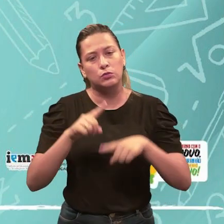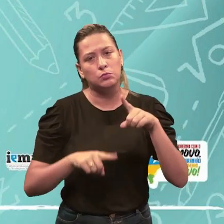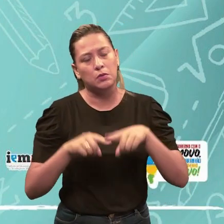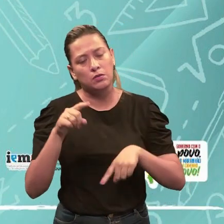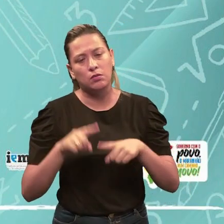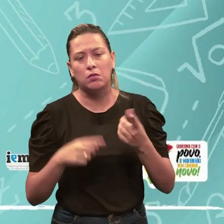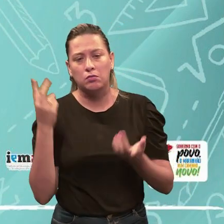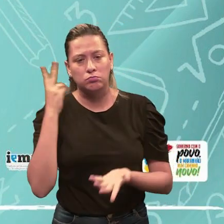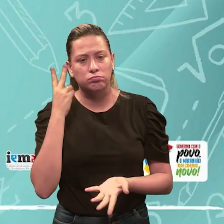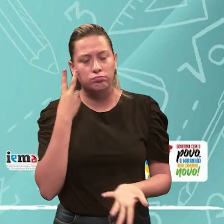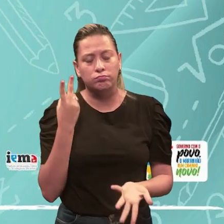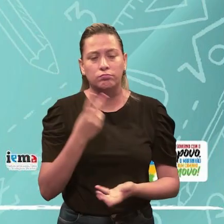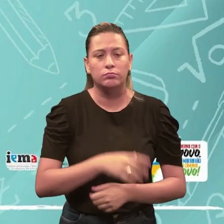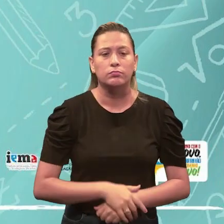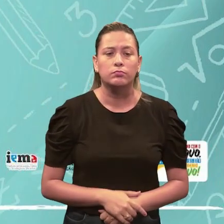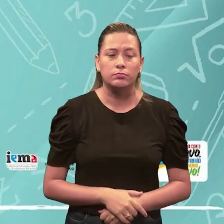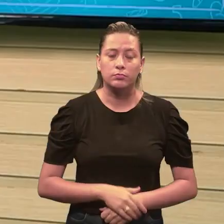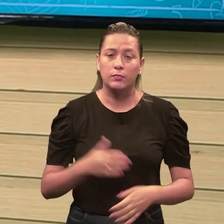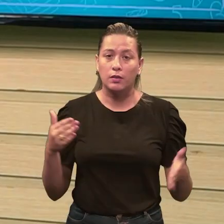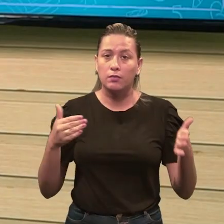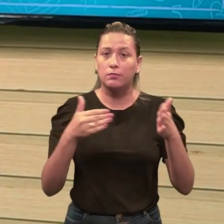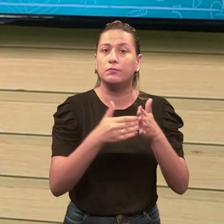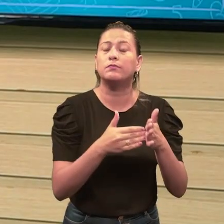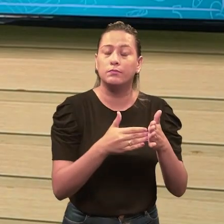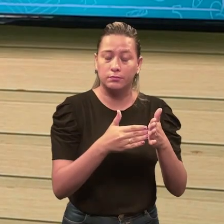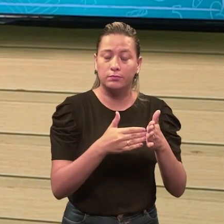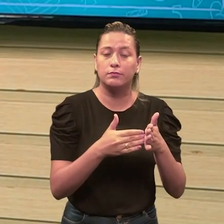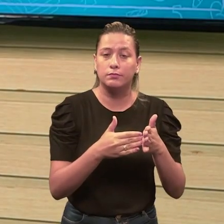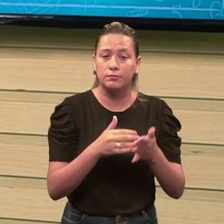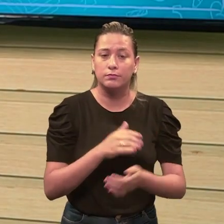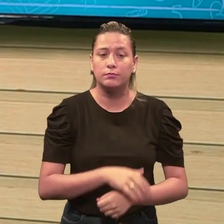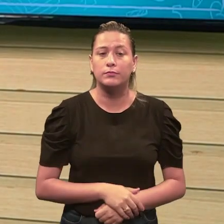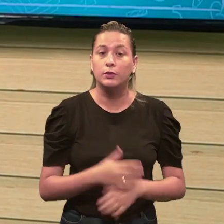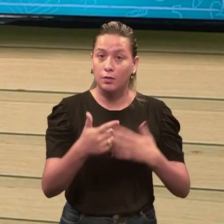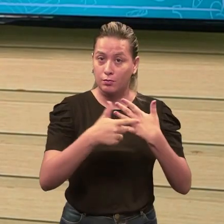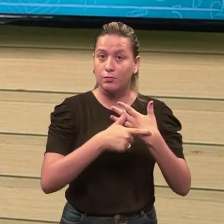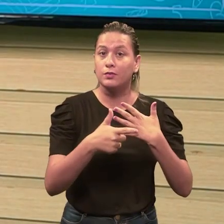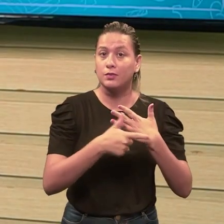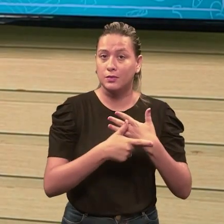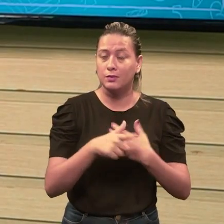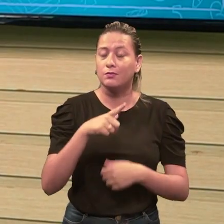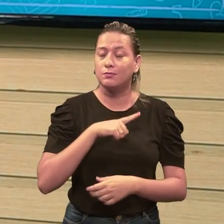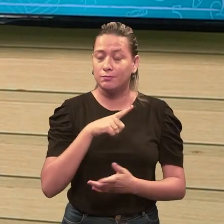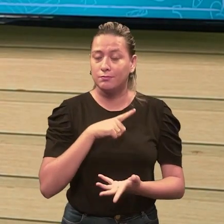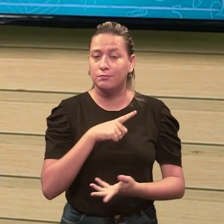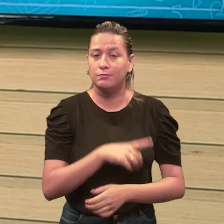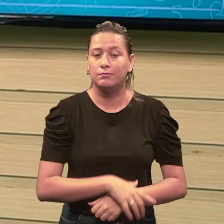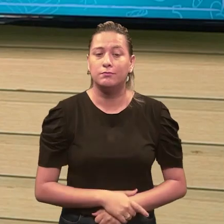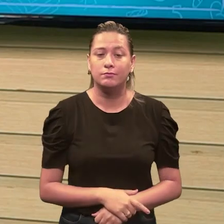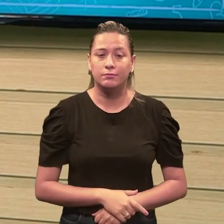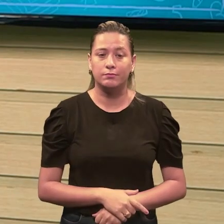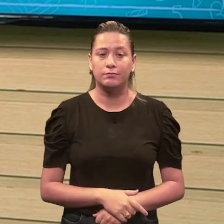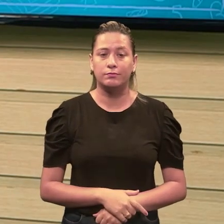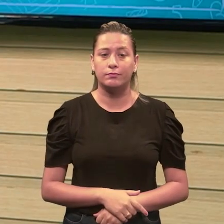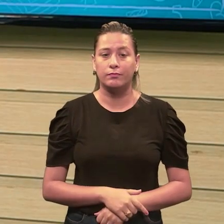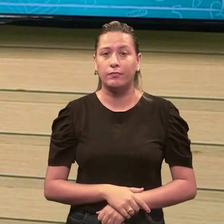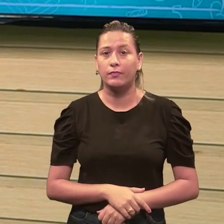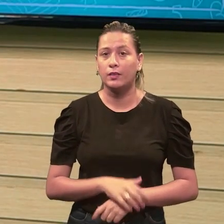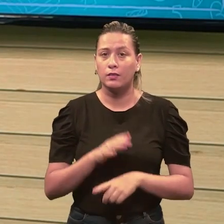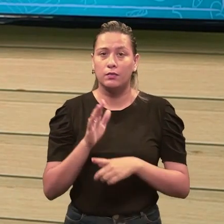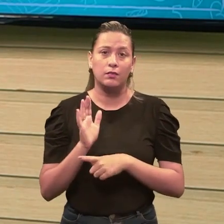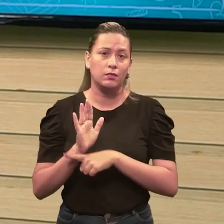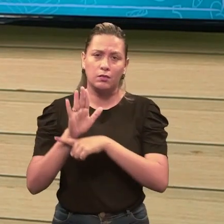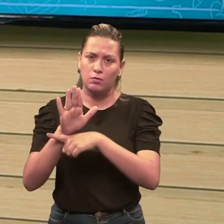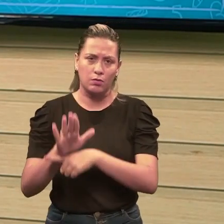eles limitam, né? Então ele já tem aí uma função, ele faz, não contribui, mas